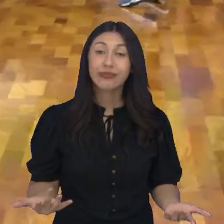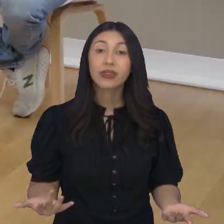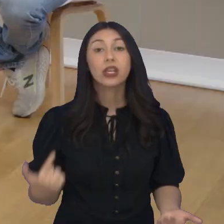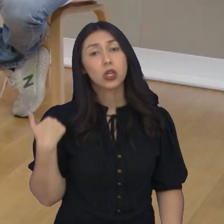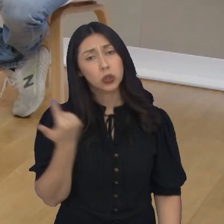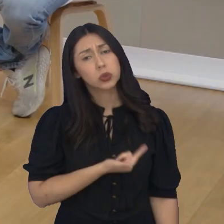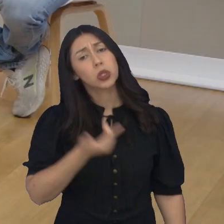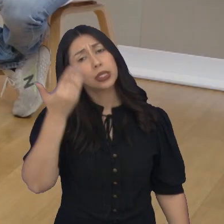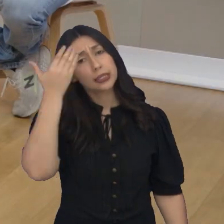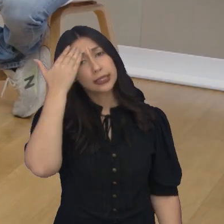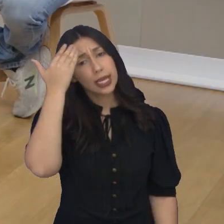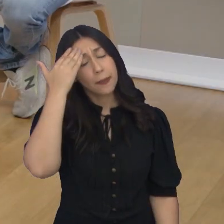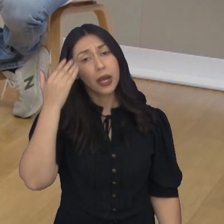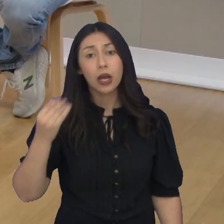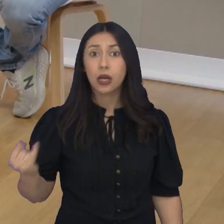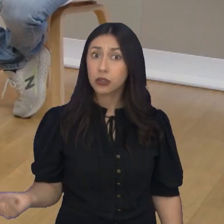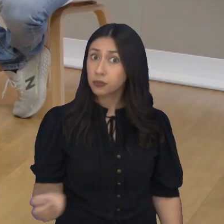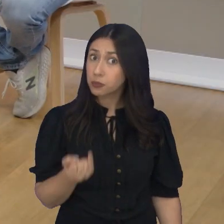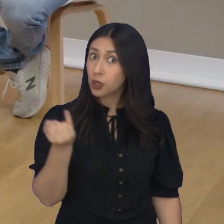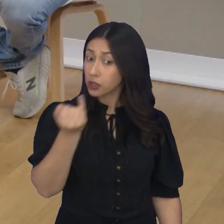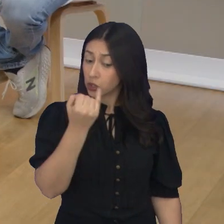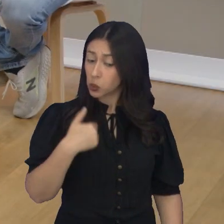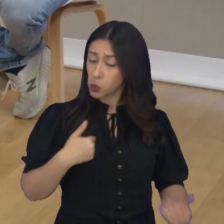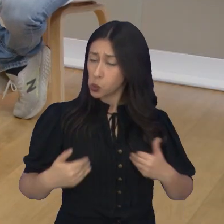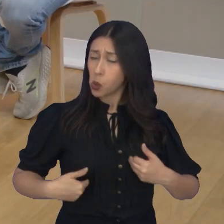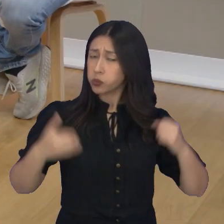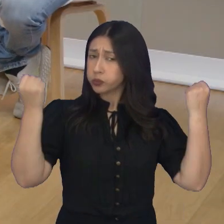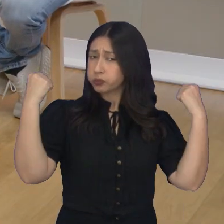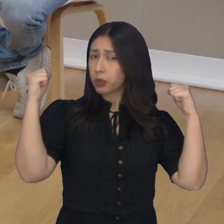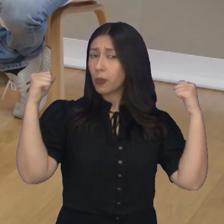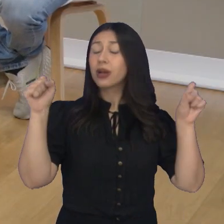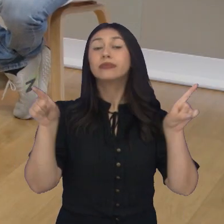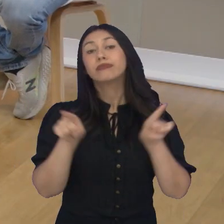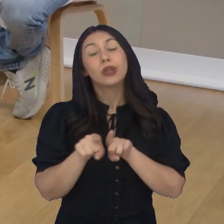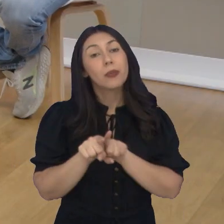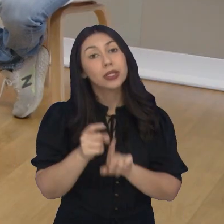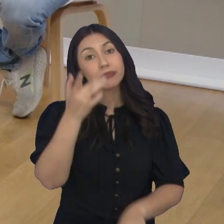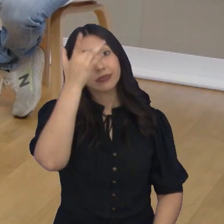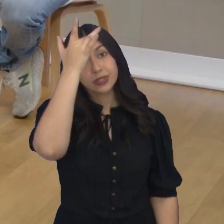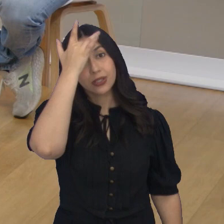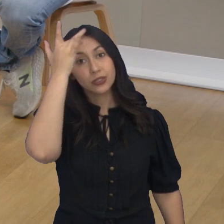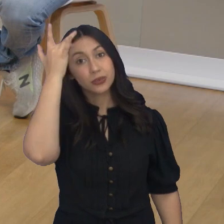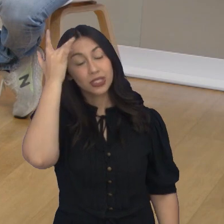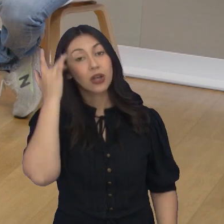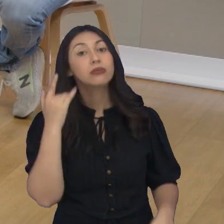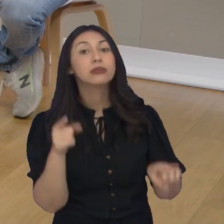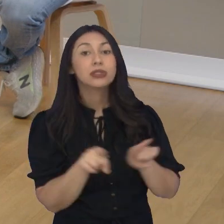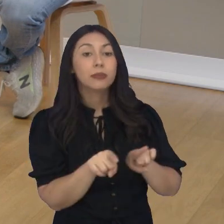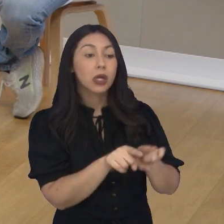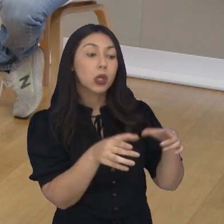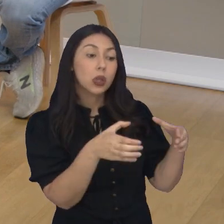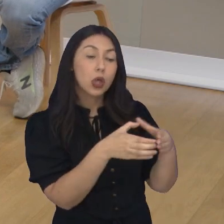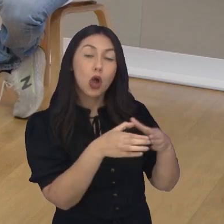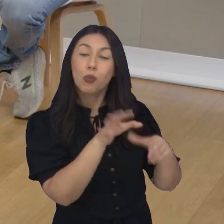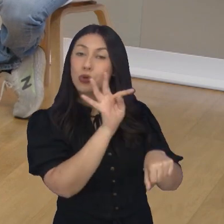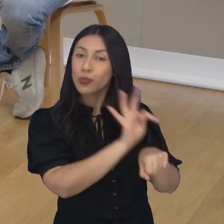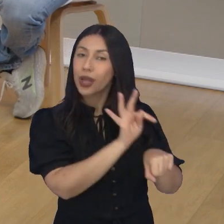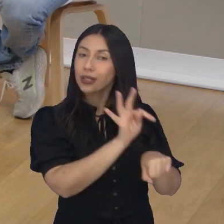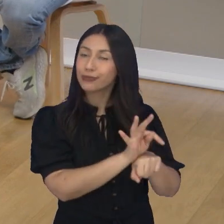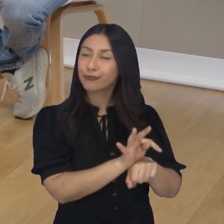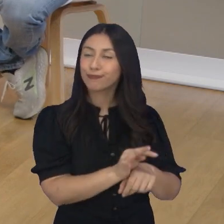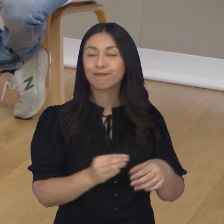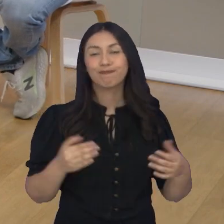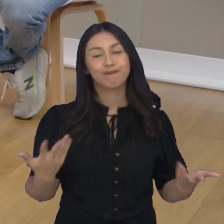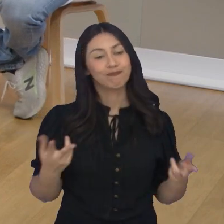que é muito importante cuidar da saúde física e mental dos atletas, da comissão técnica. Então a gente sabe que cada vez